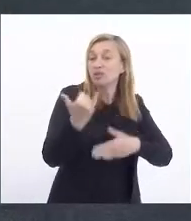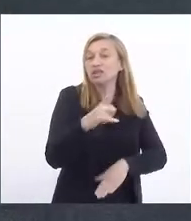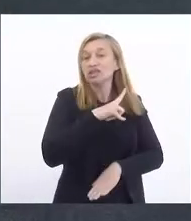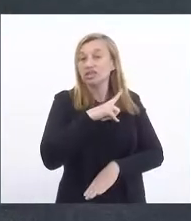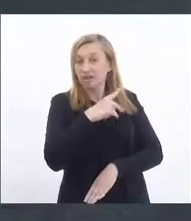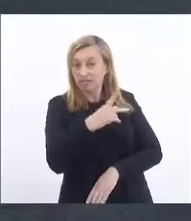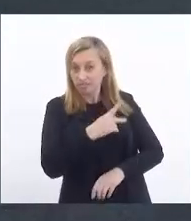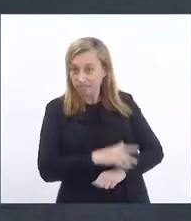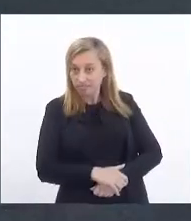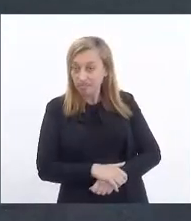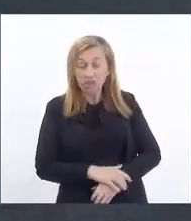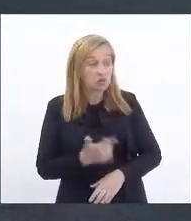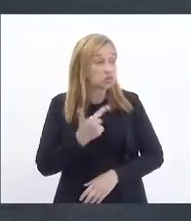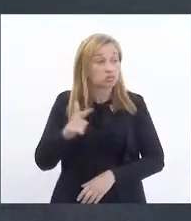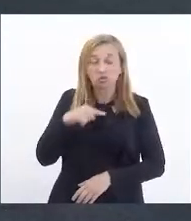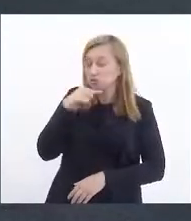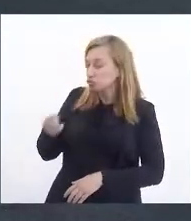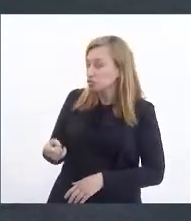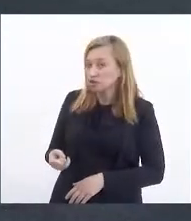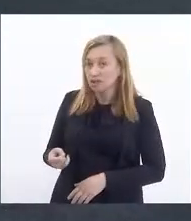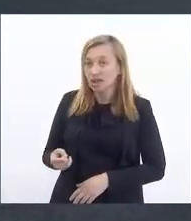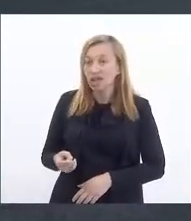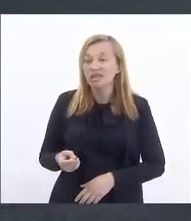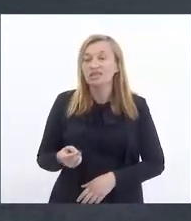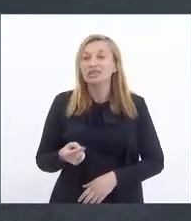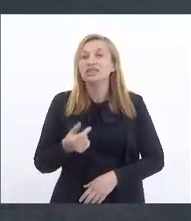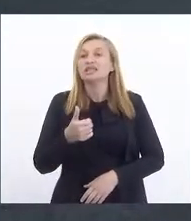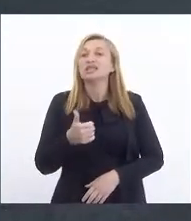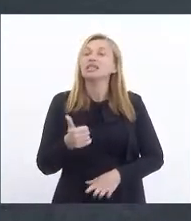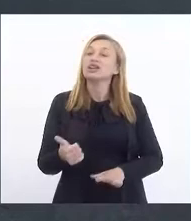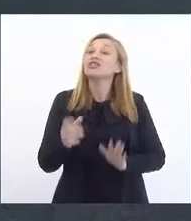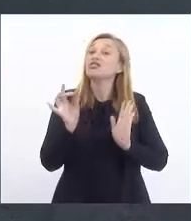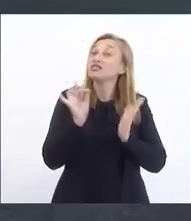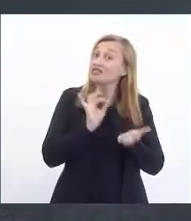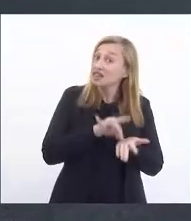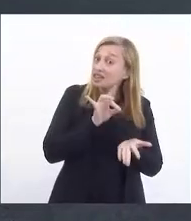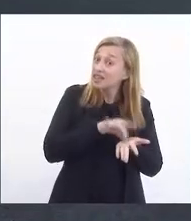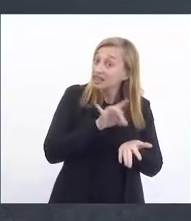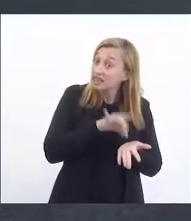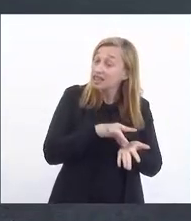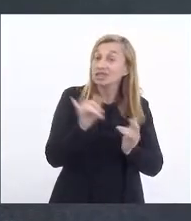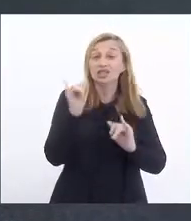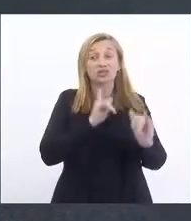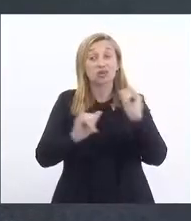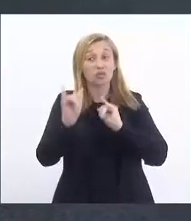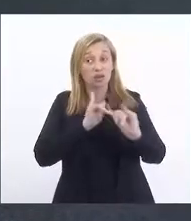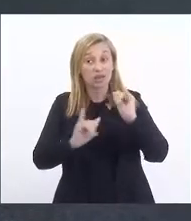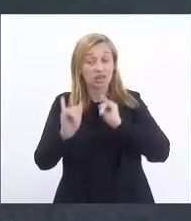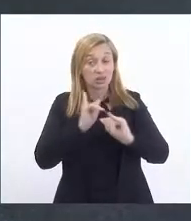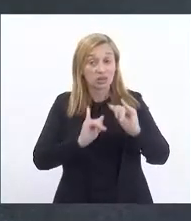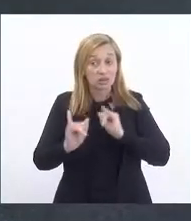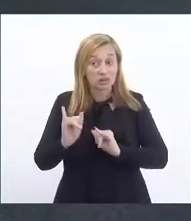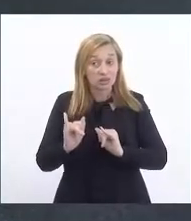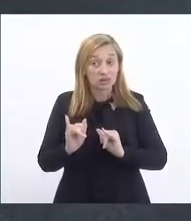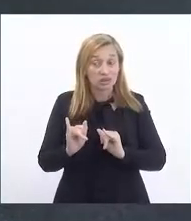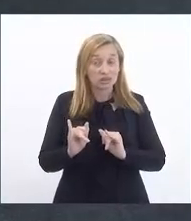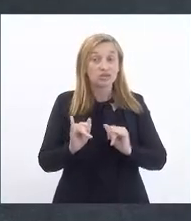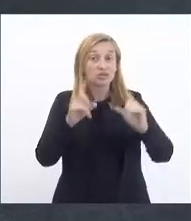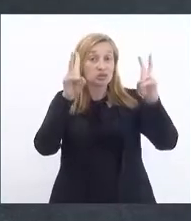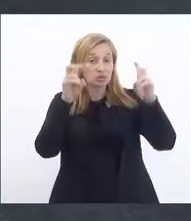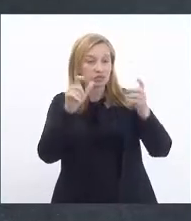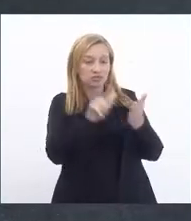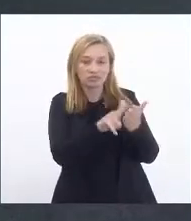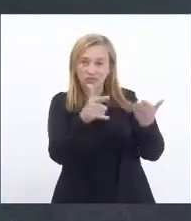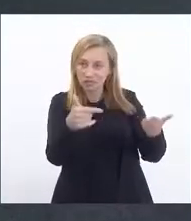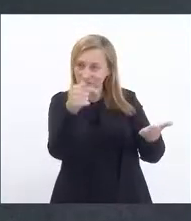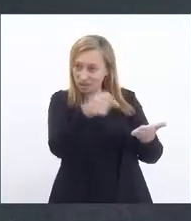tem e não tenho dúvida que em sendo verdadeiras as informações trazidas na matéria